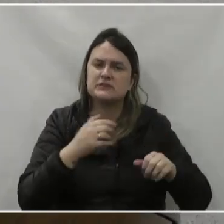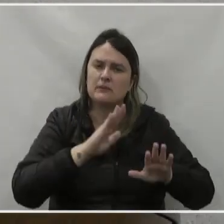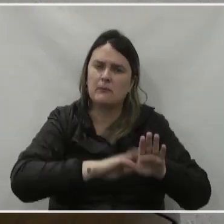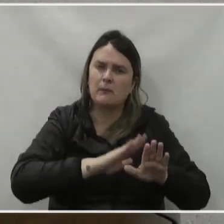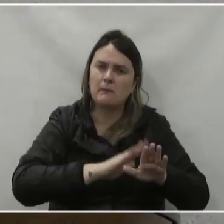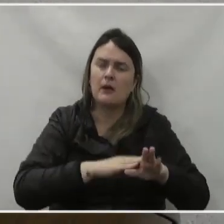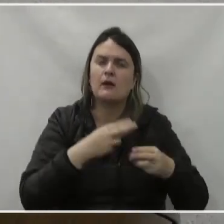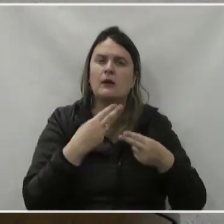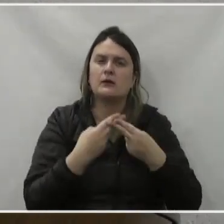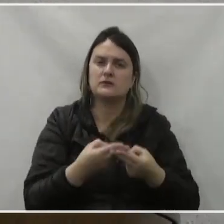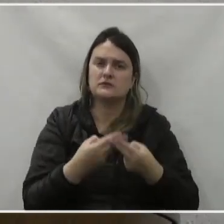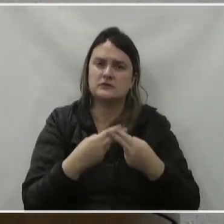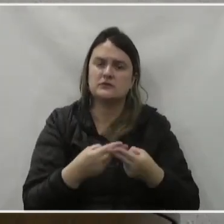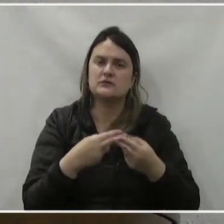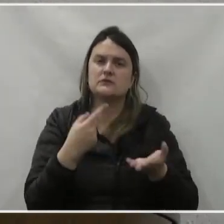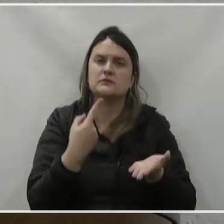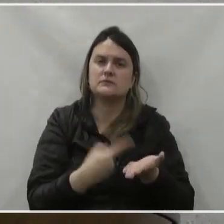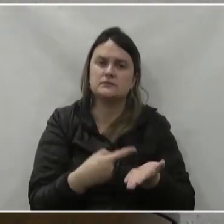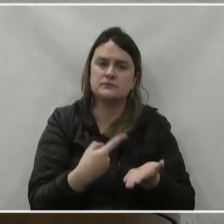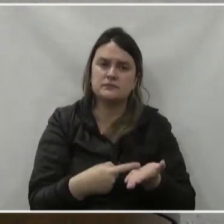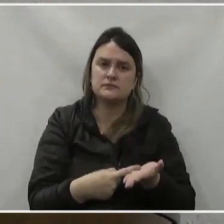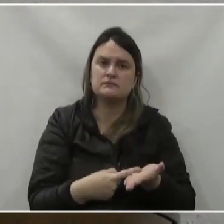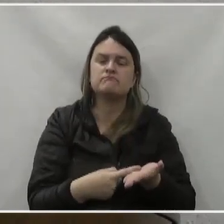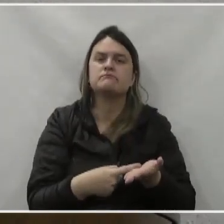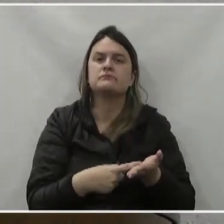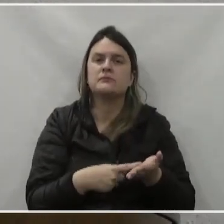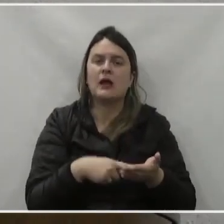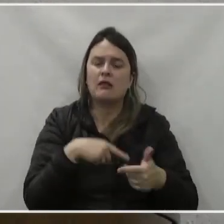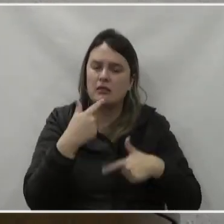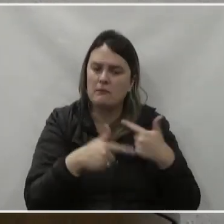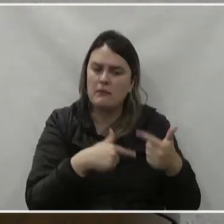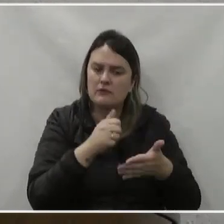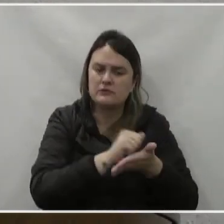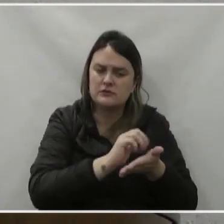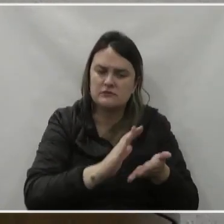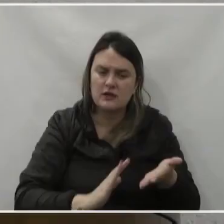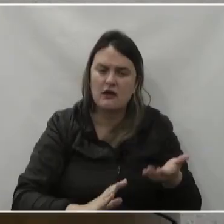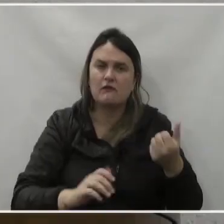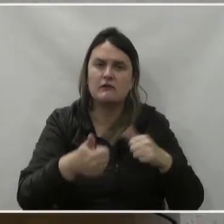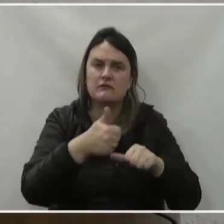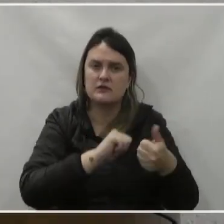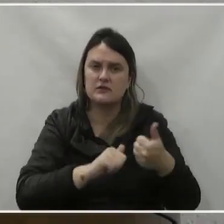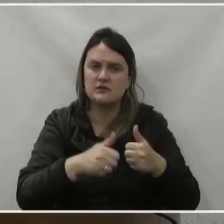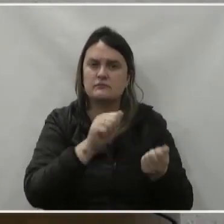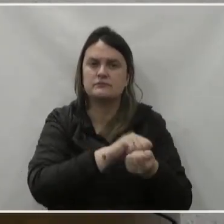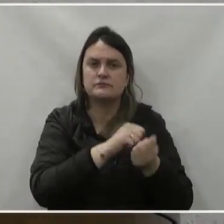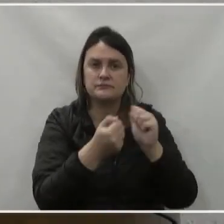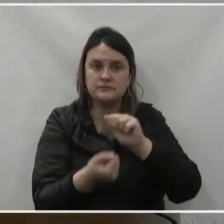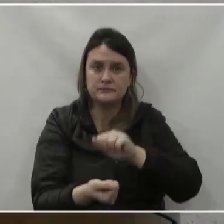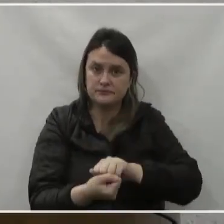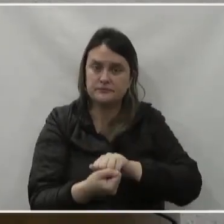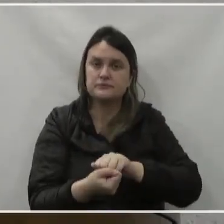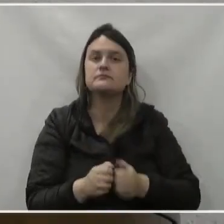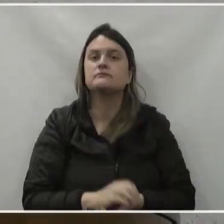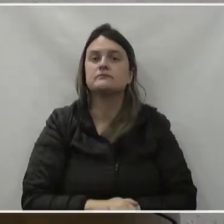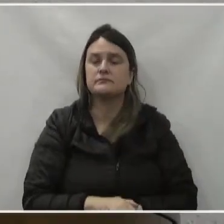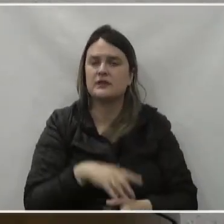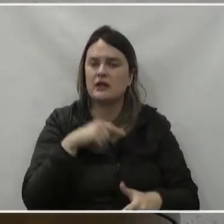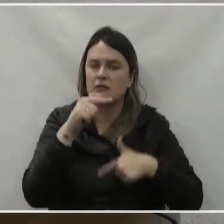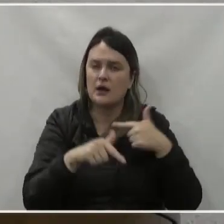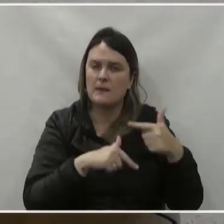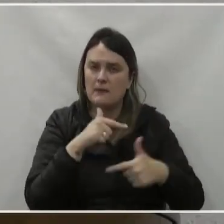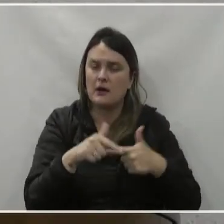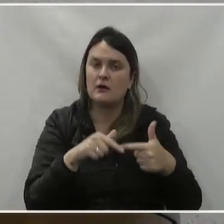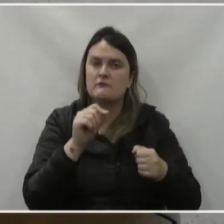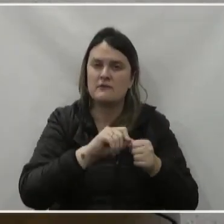preparo, paciência, comprometimento, demanda de atividades e avaliações adaptadas. O trabalho é